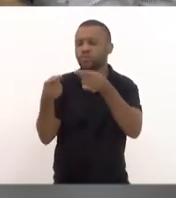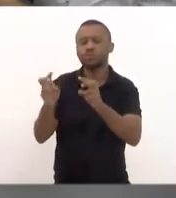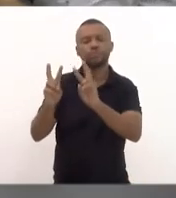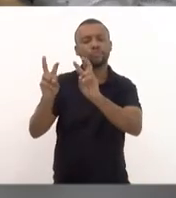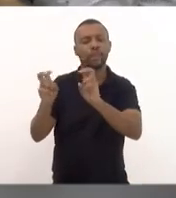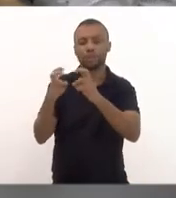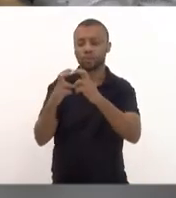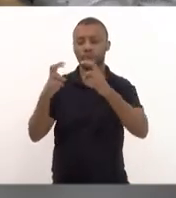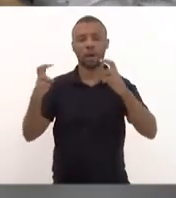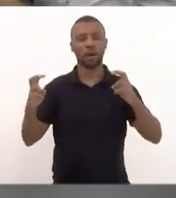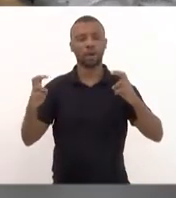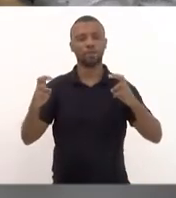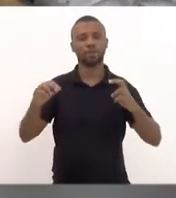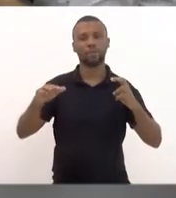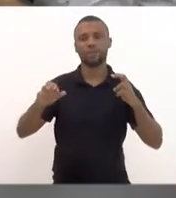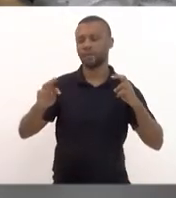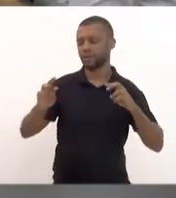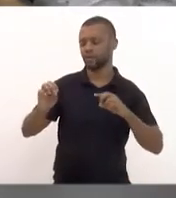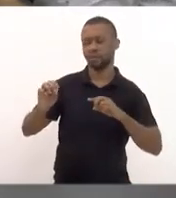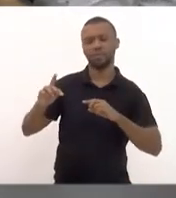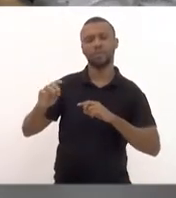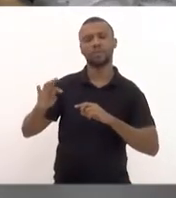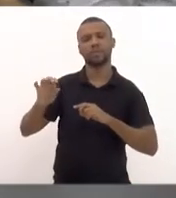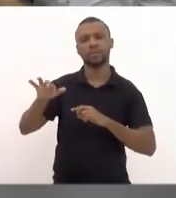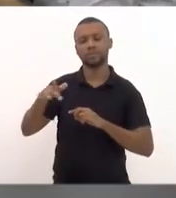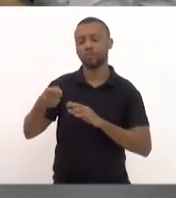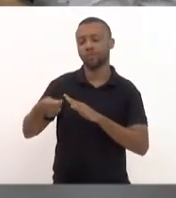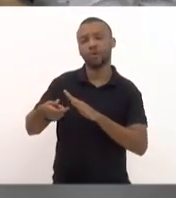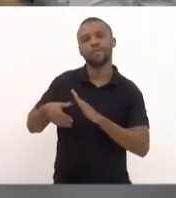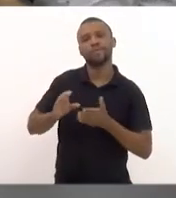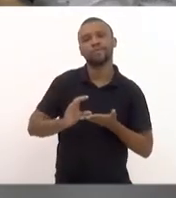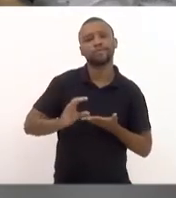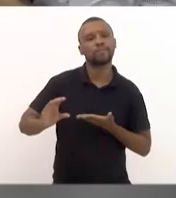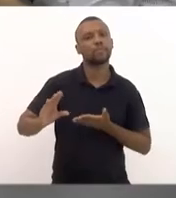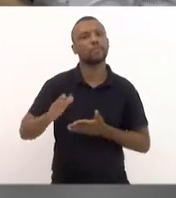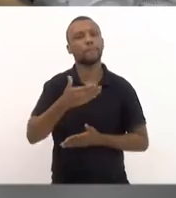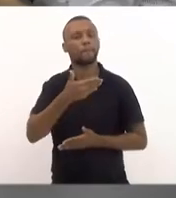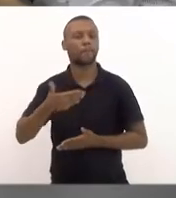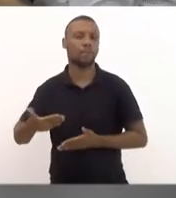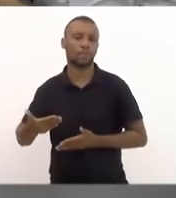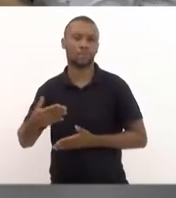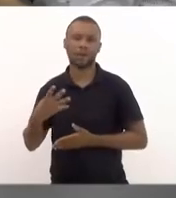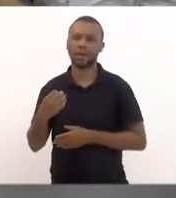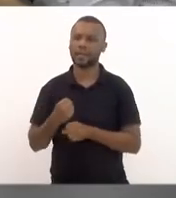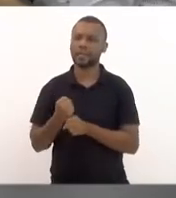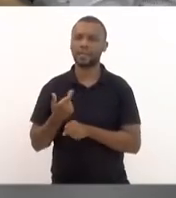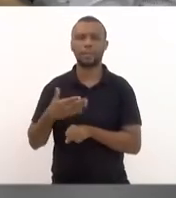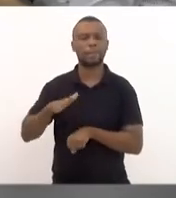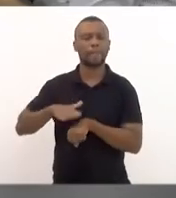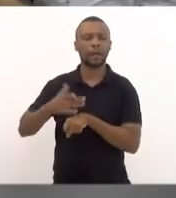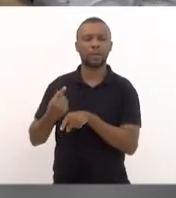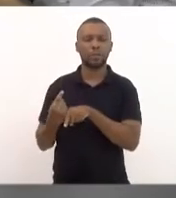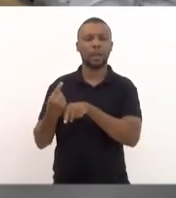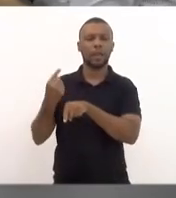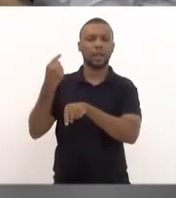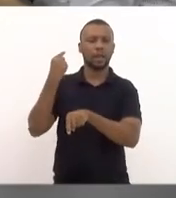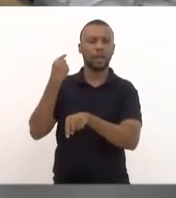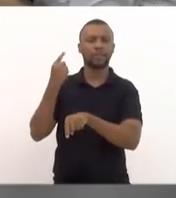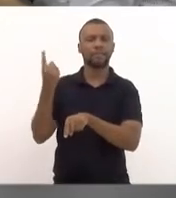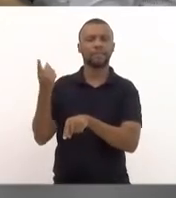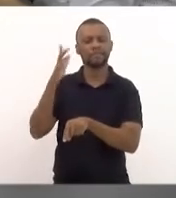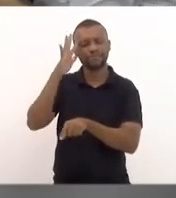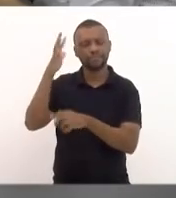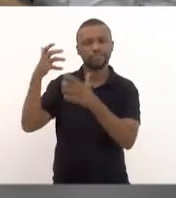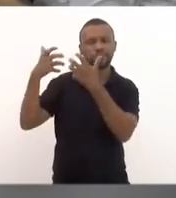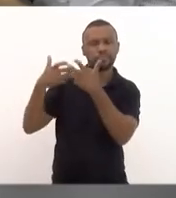investimento público que, conforme o nosso deputado Luiz Paulo disse, que há mais de 40 anos atrás estava sendo pleiteado por